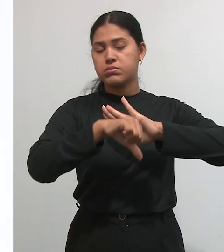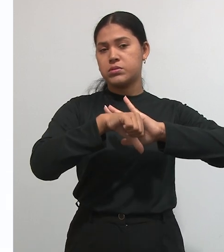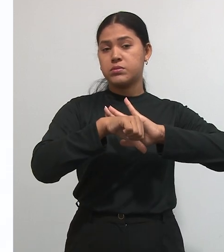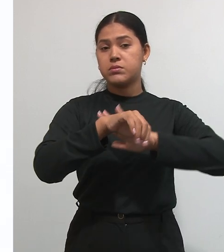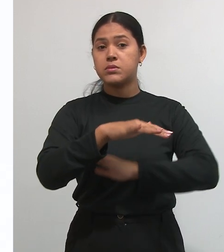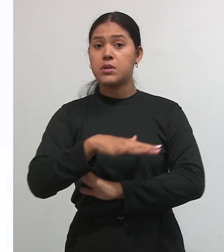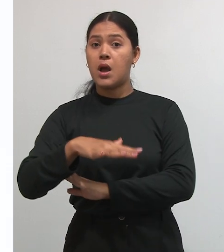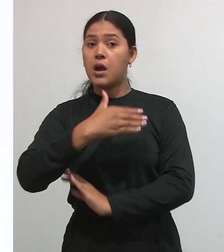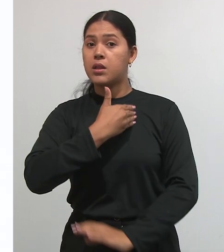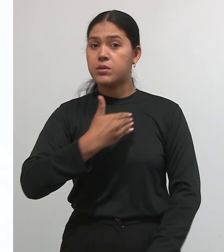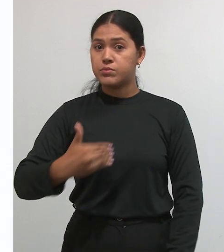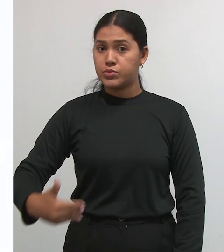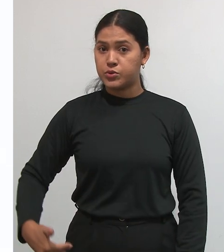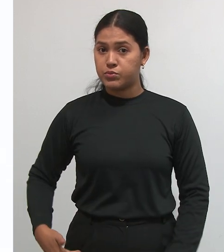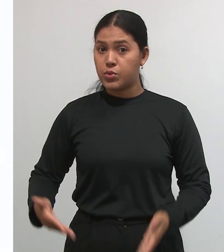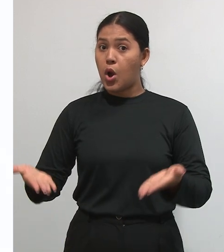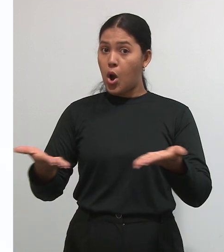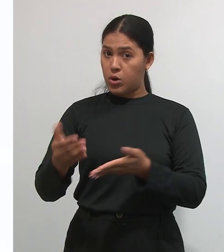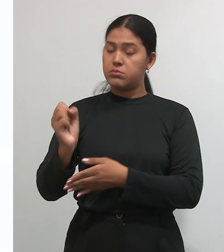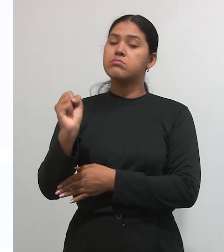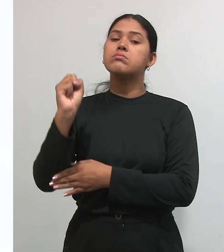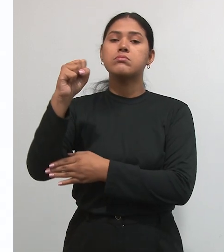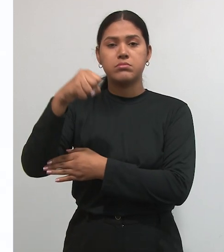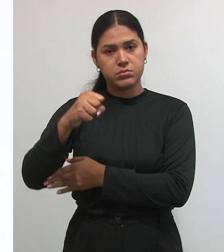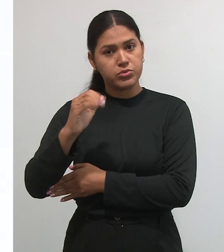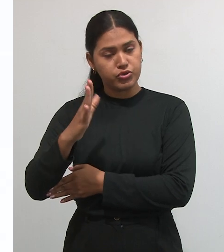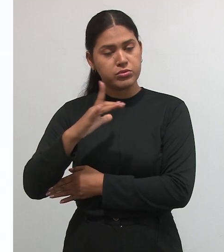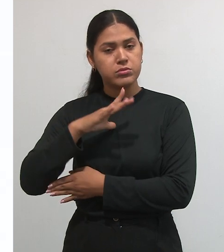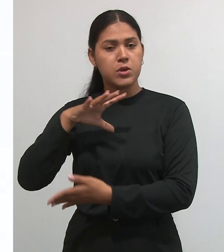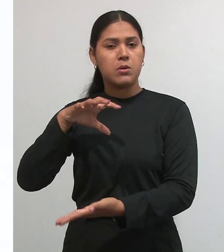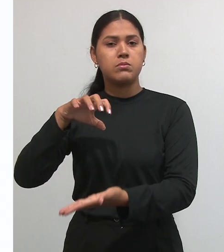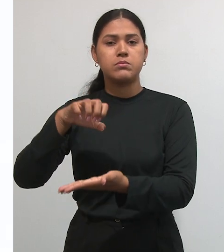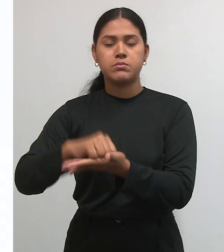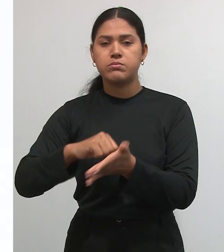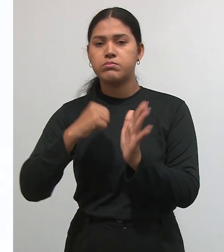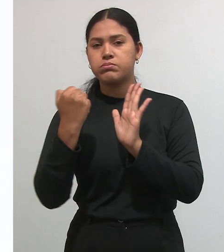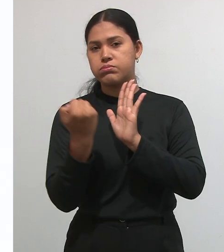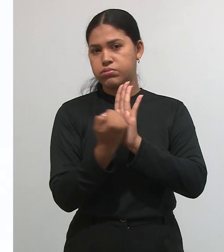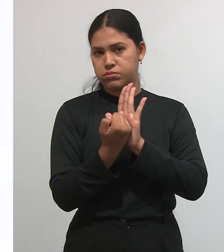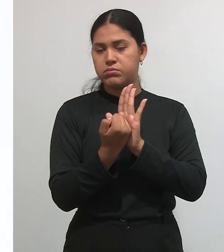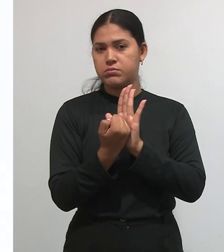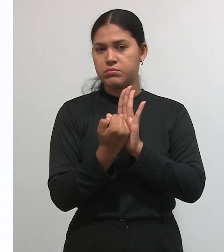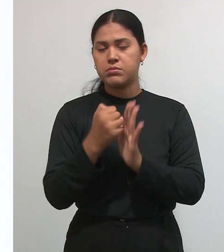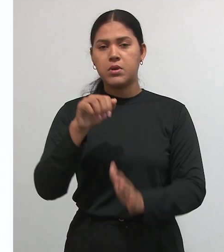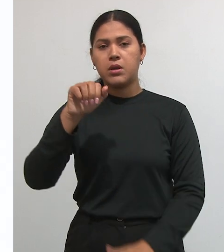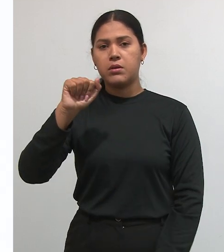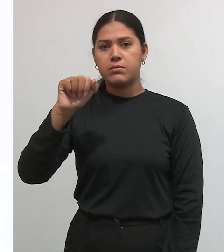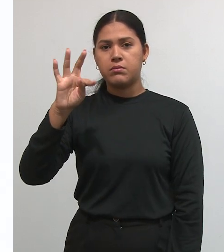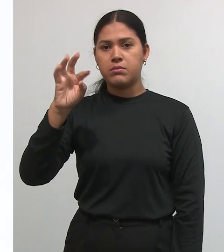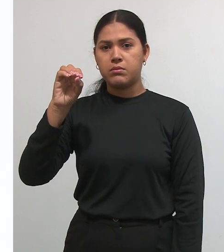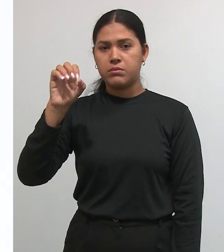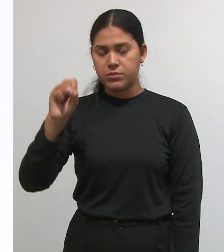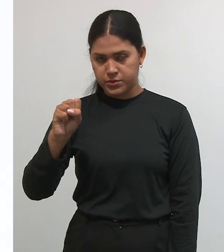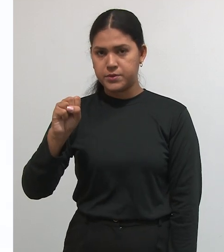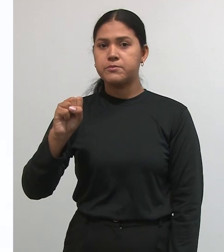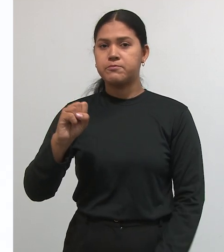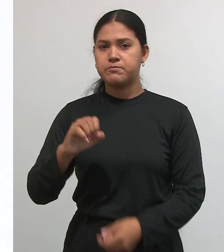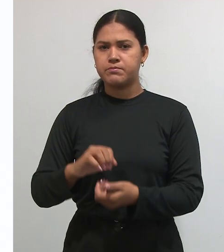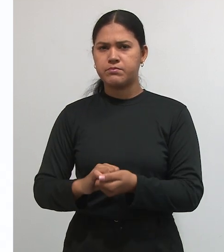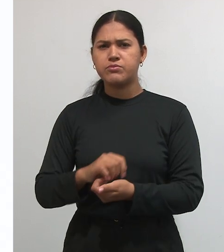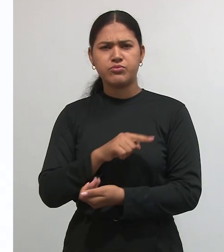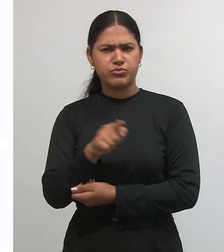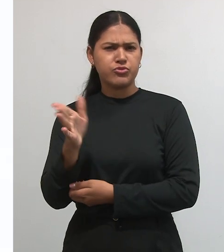são registrados, viu? E aqui vou falar quanto aos princípios. Professora, ok, já sabe